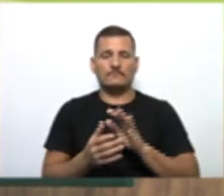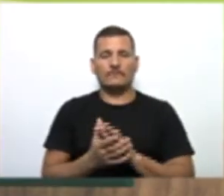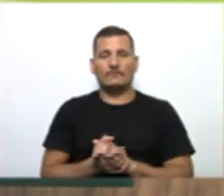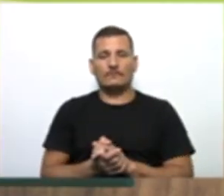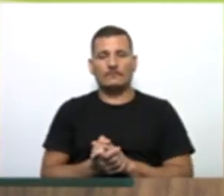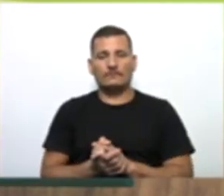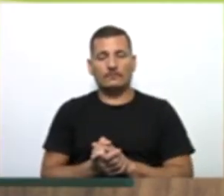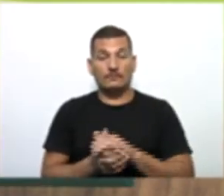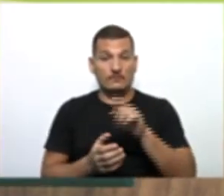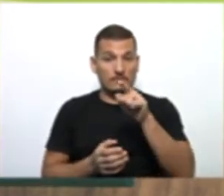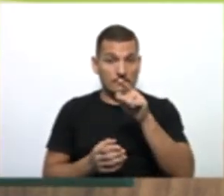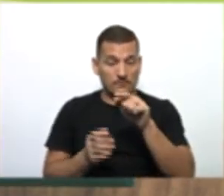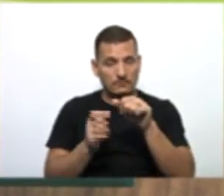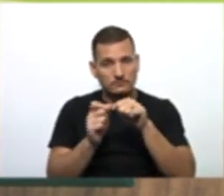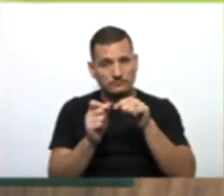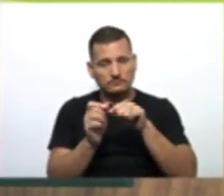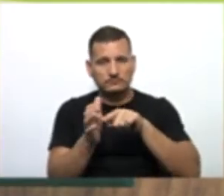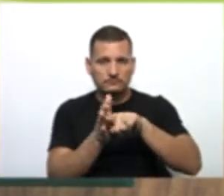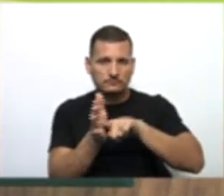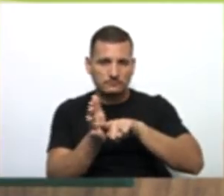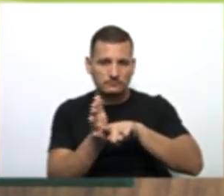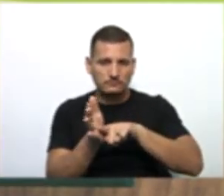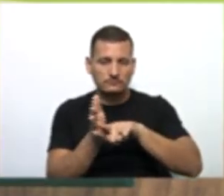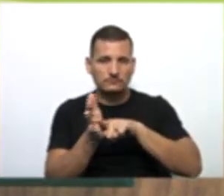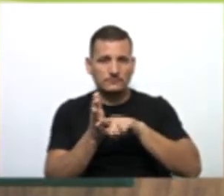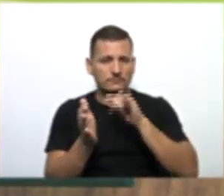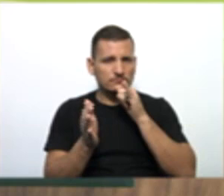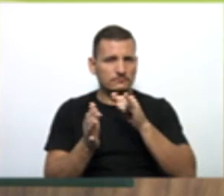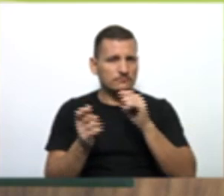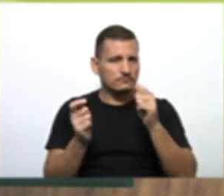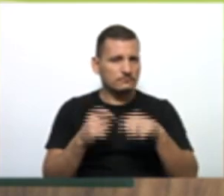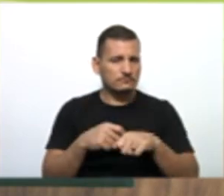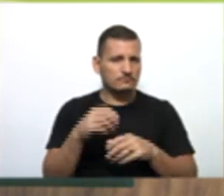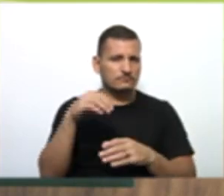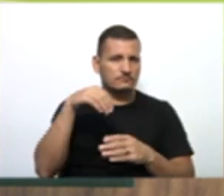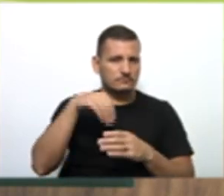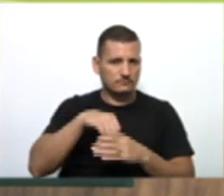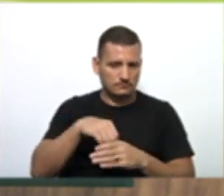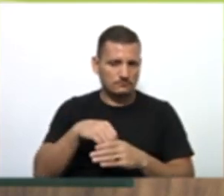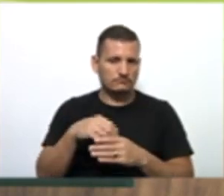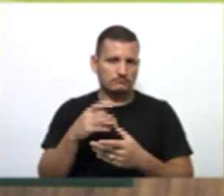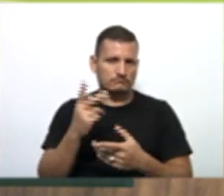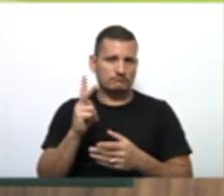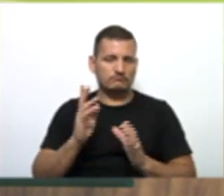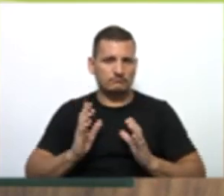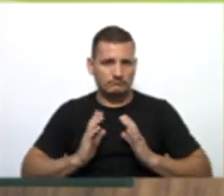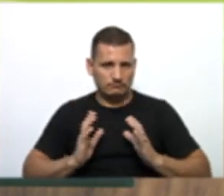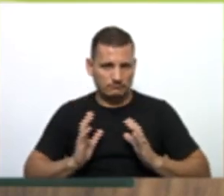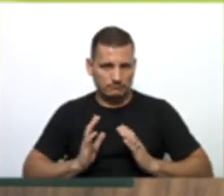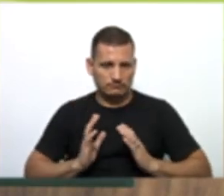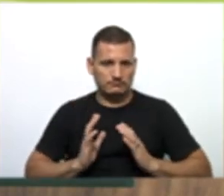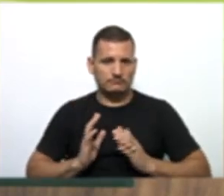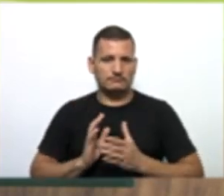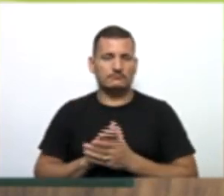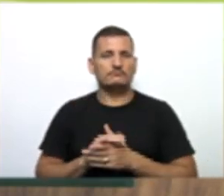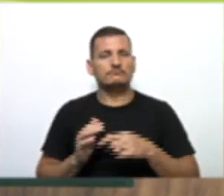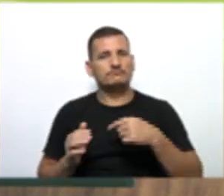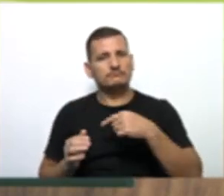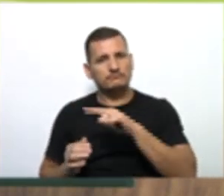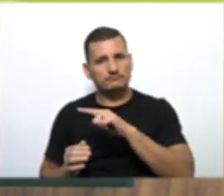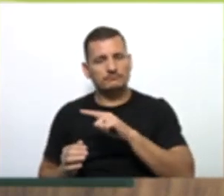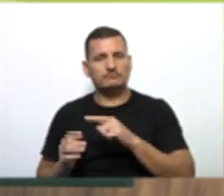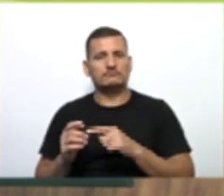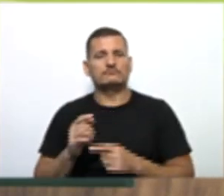realizar a pesquisa de vocês, se for possível, dentro da cidade, né, como nós já falamos anteriormente, buscar um órgão